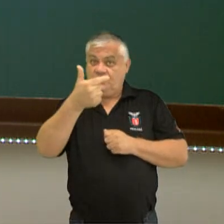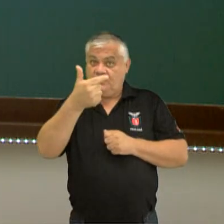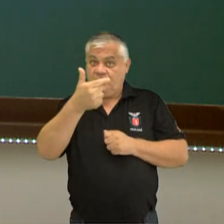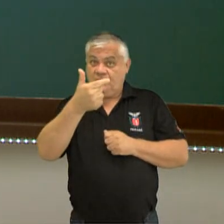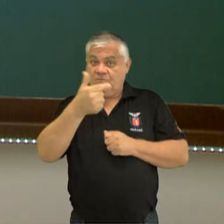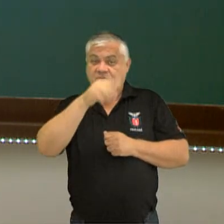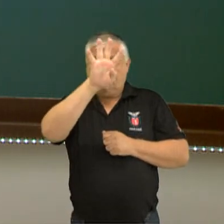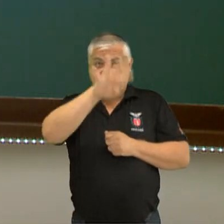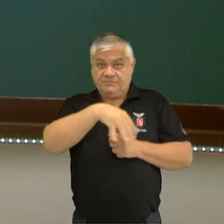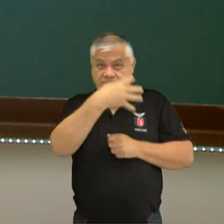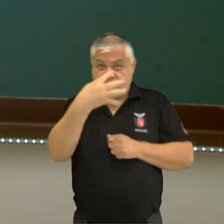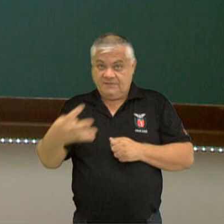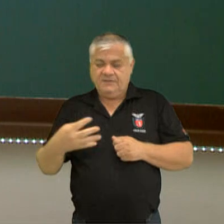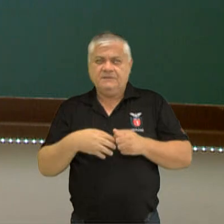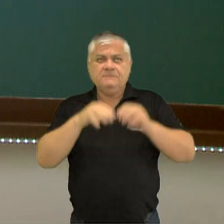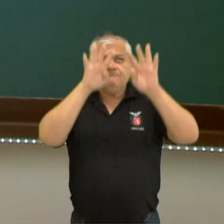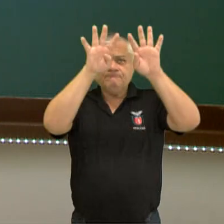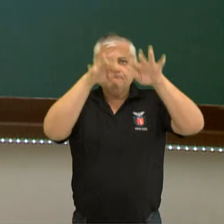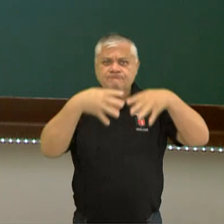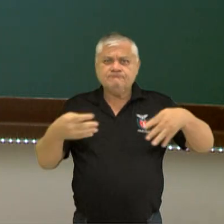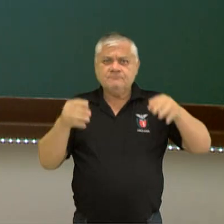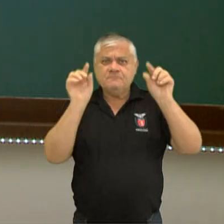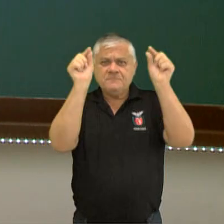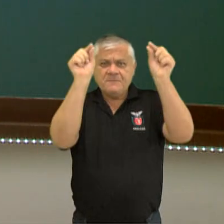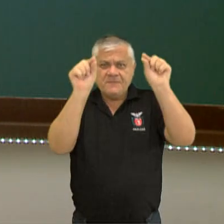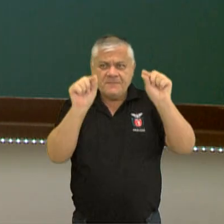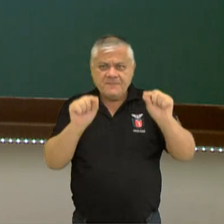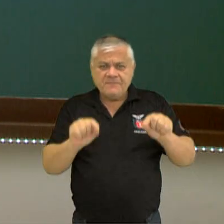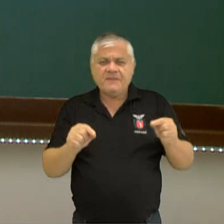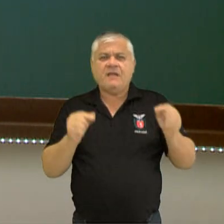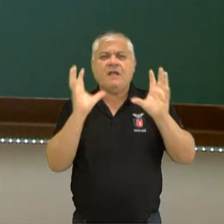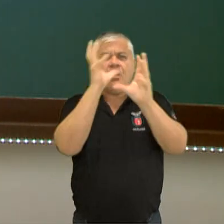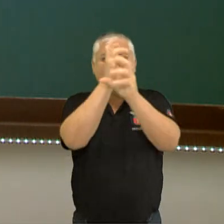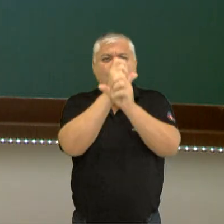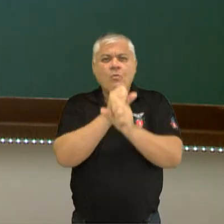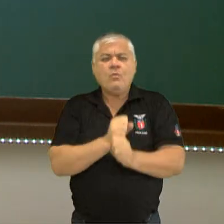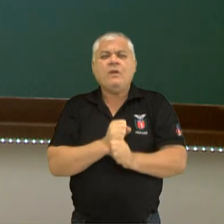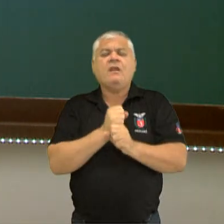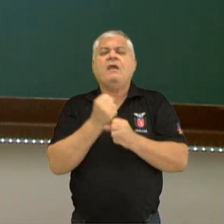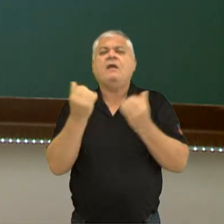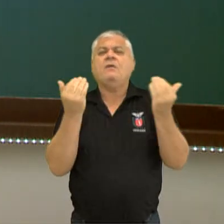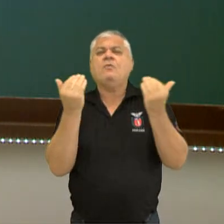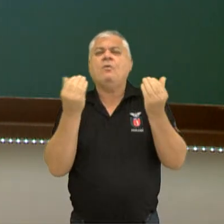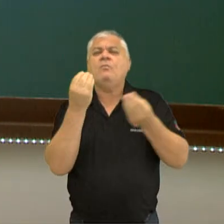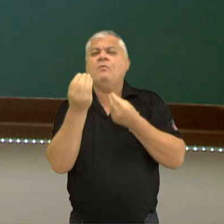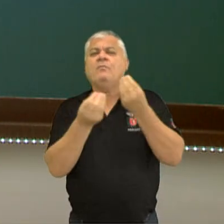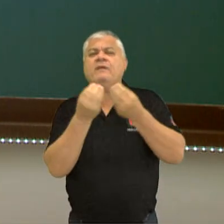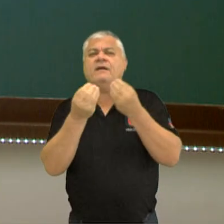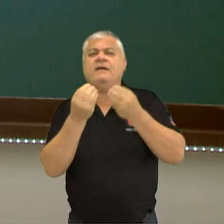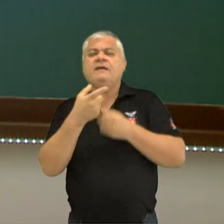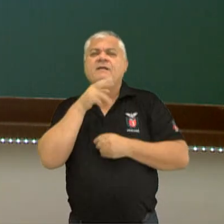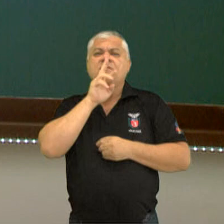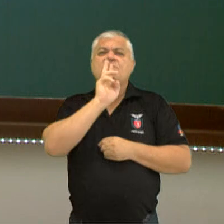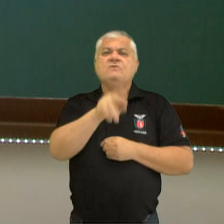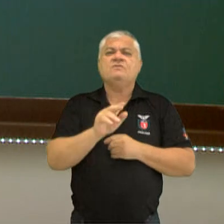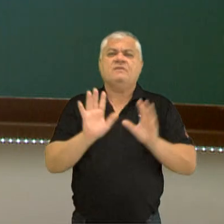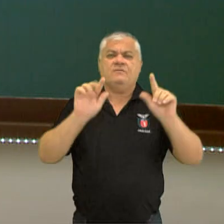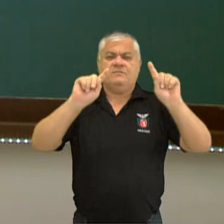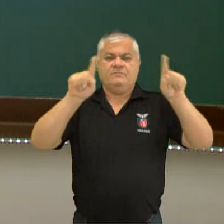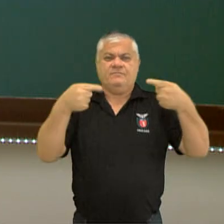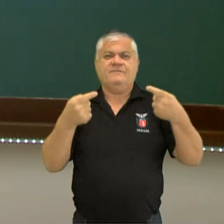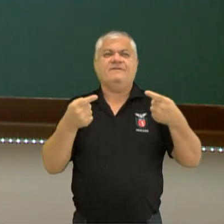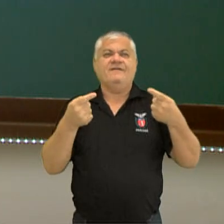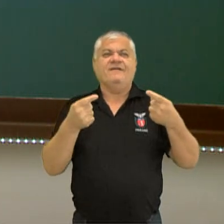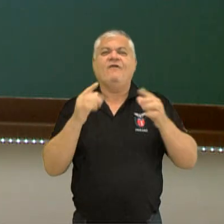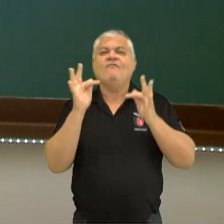gráfico que vocês têm, com aquela tabela que vocês têm, calcular os valores dos parâmetros para poder escrever a função cosseno